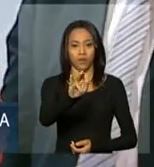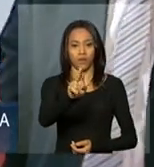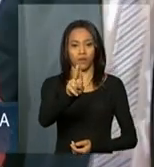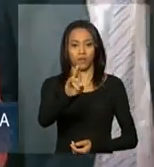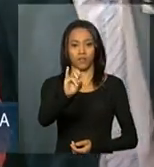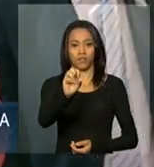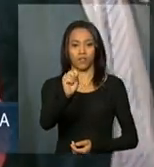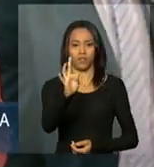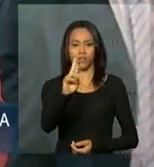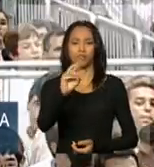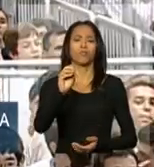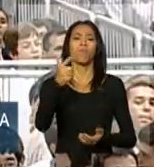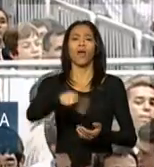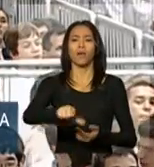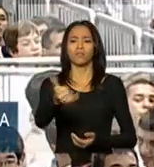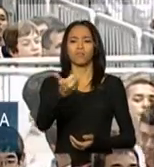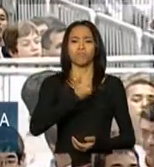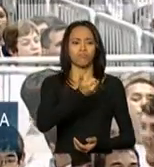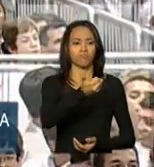O que mais, gente?